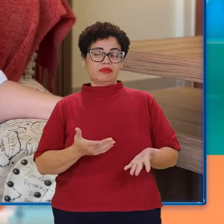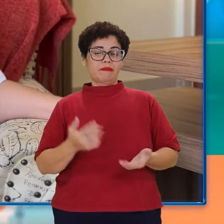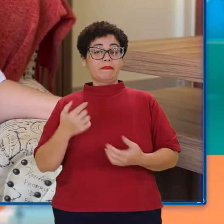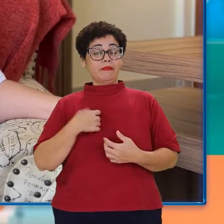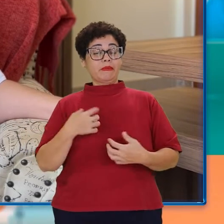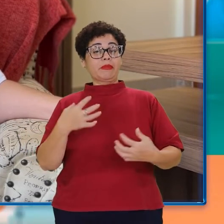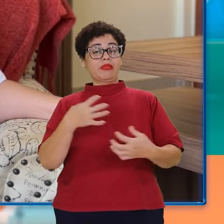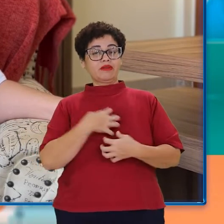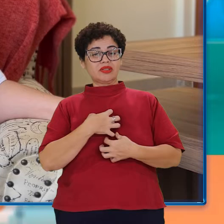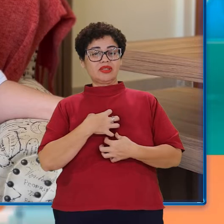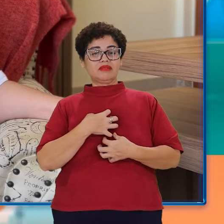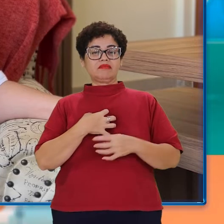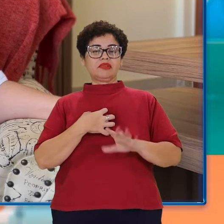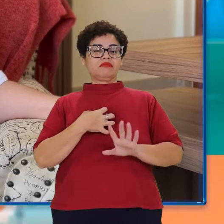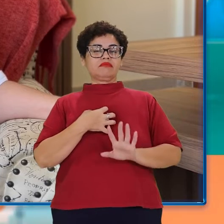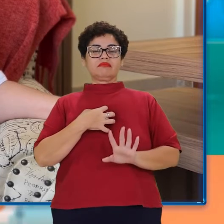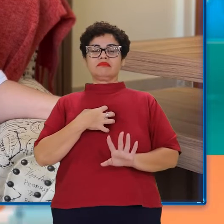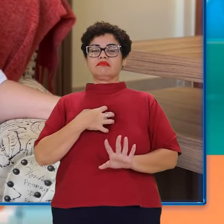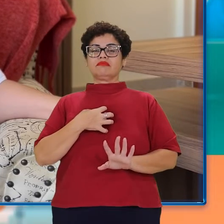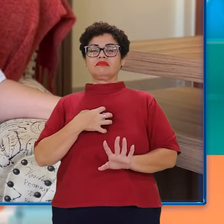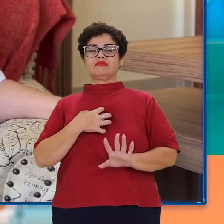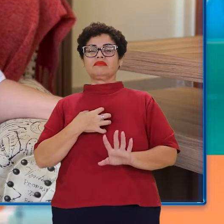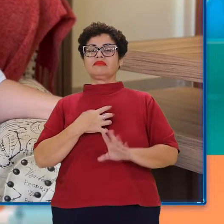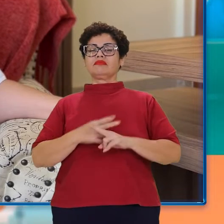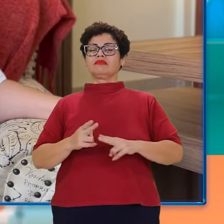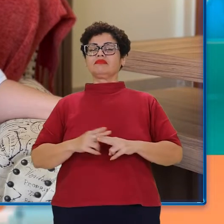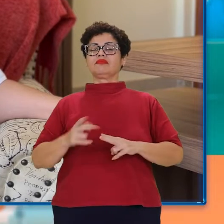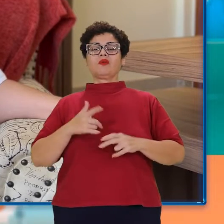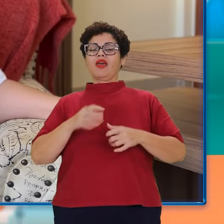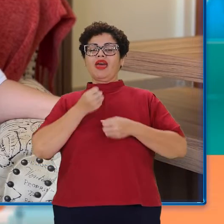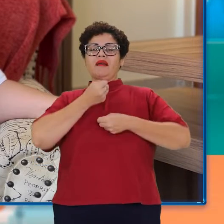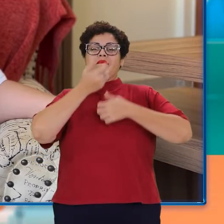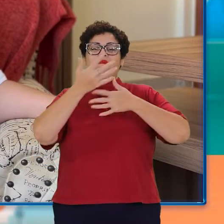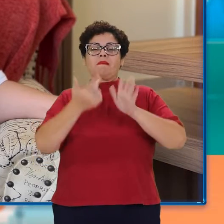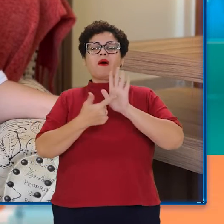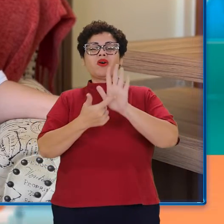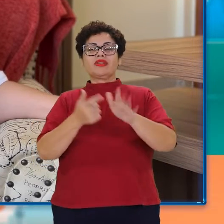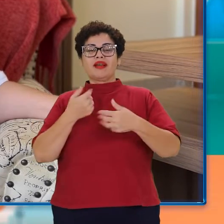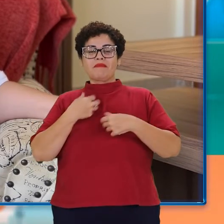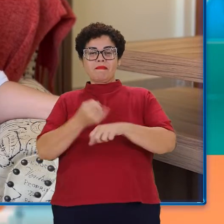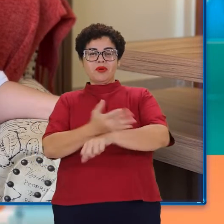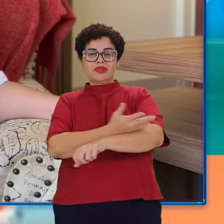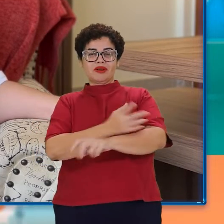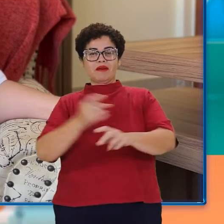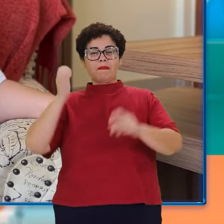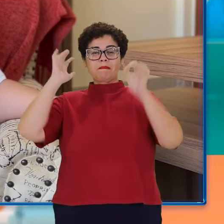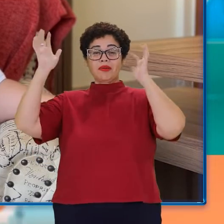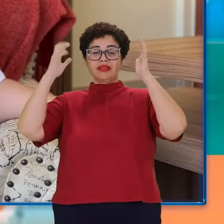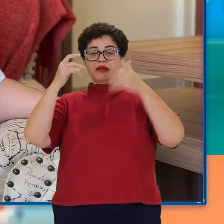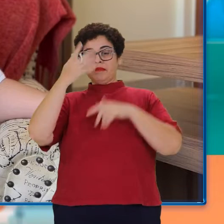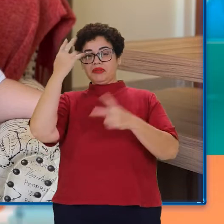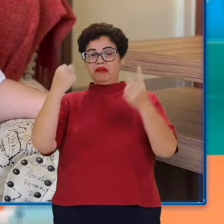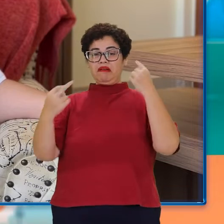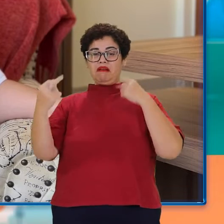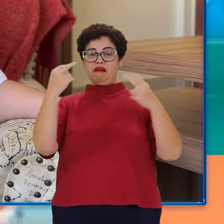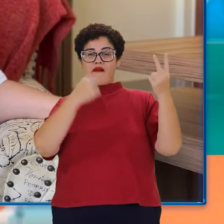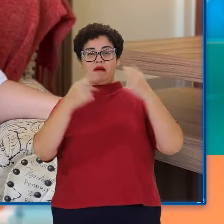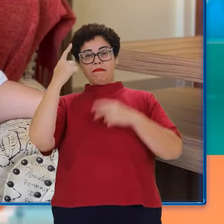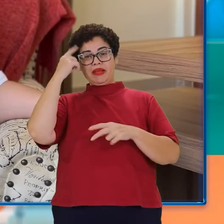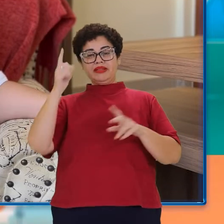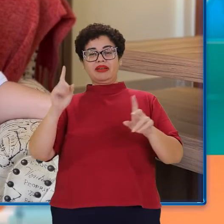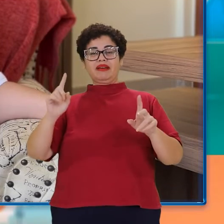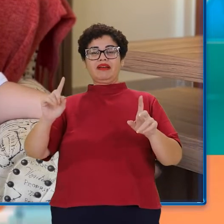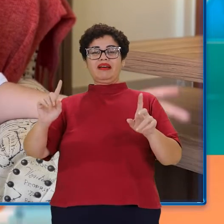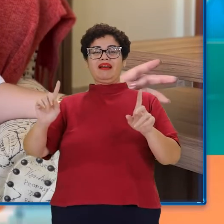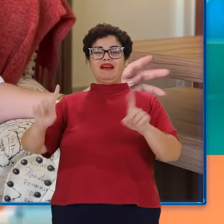exemplo, eu sinto, mas eu não demonstro muito, né, o que eu estou sentindo, o que eu estou pensando, porque as